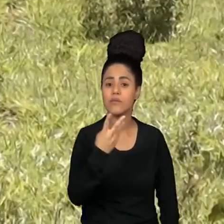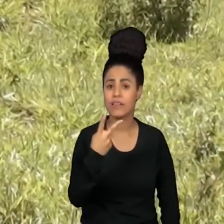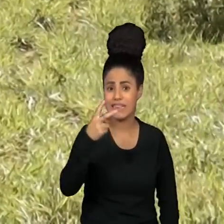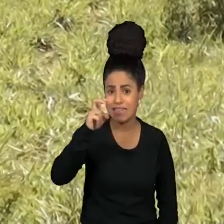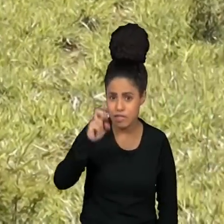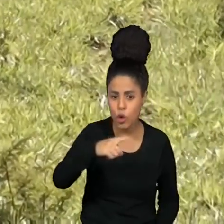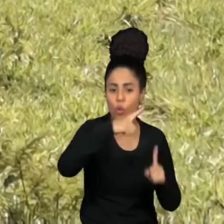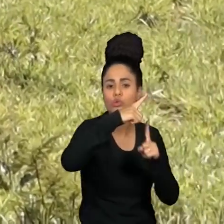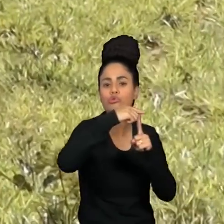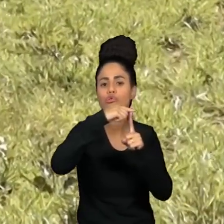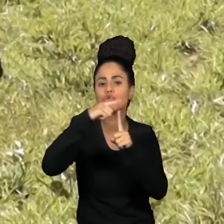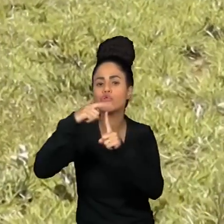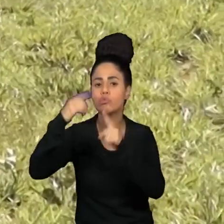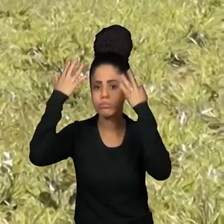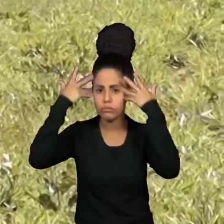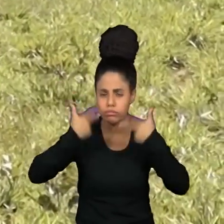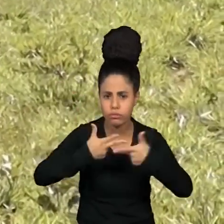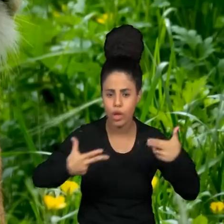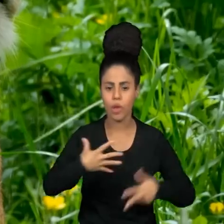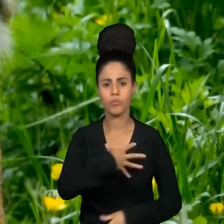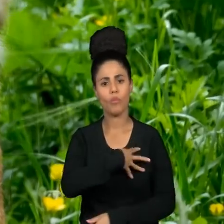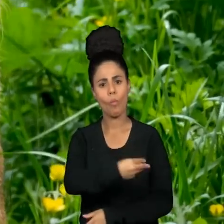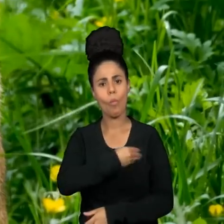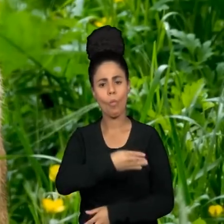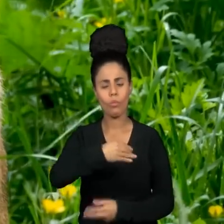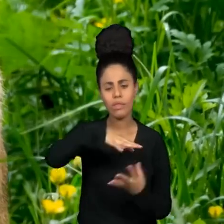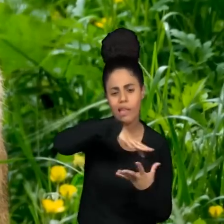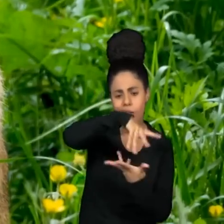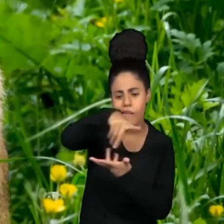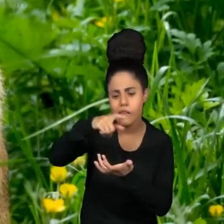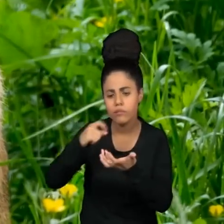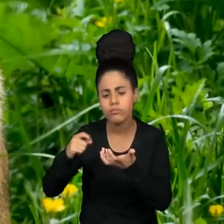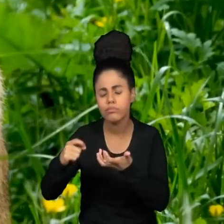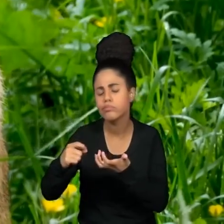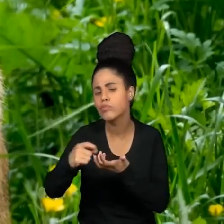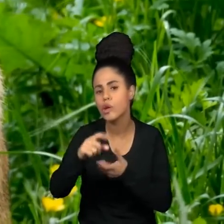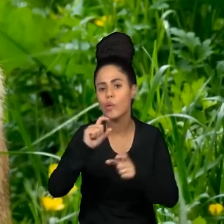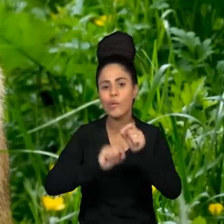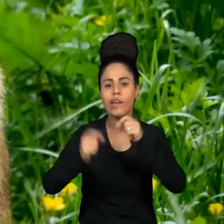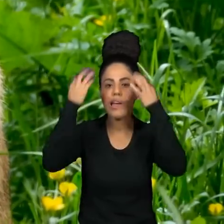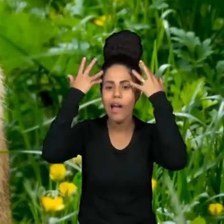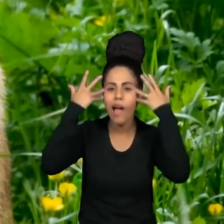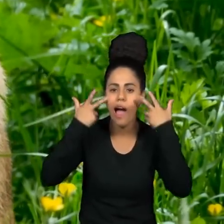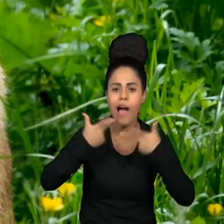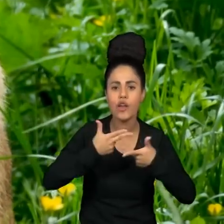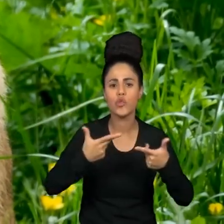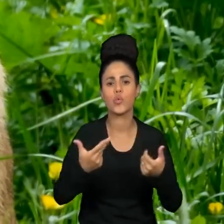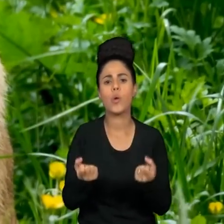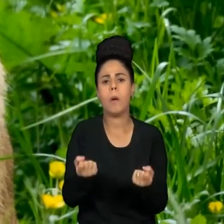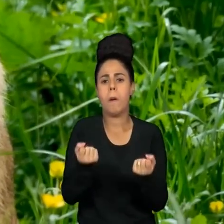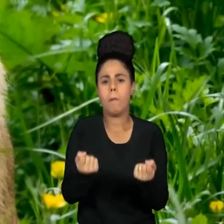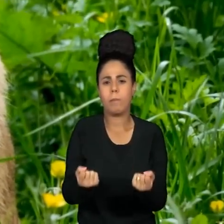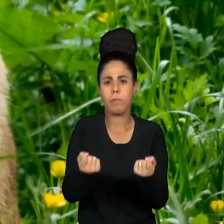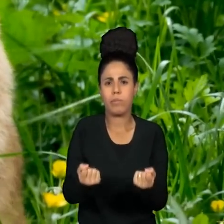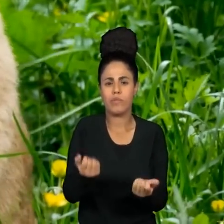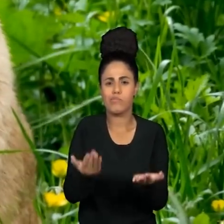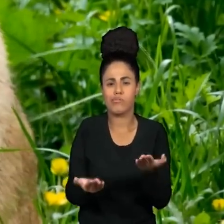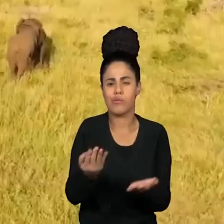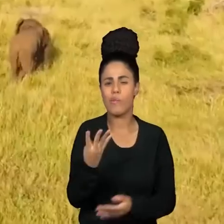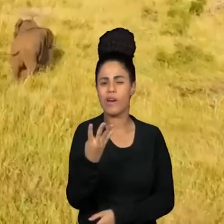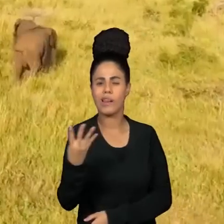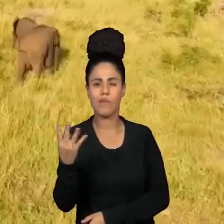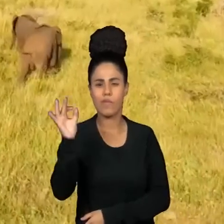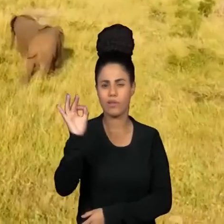145 espécies de grandes mamíferos no mundo. Foram considerados animais com peso superior a 44